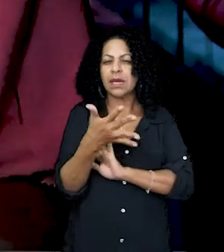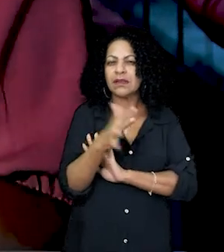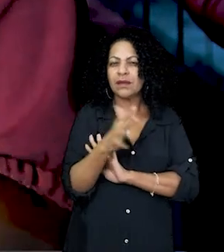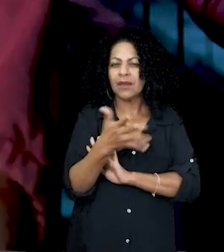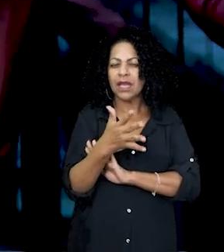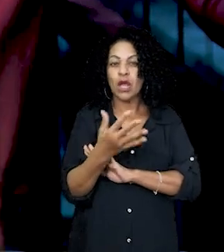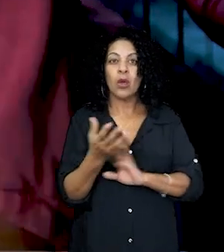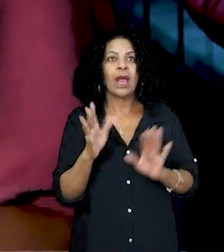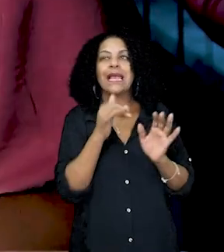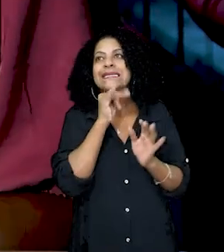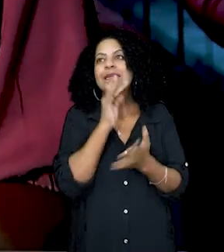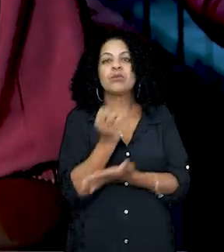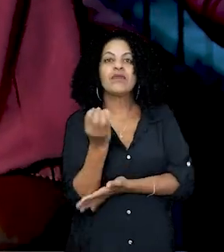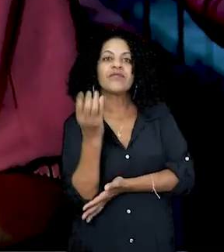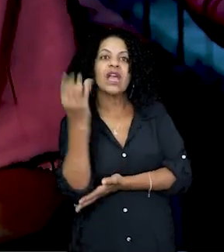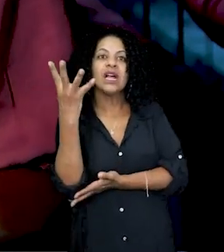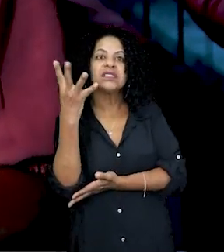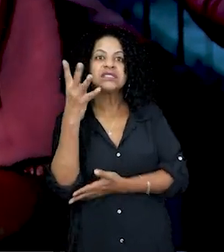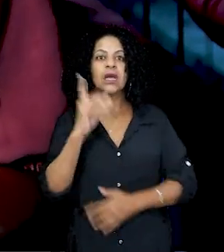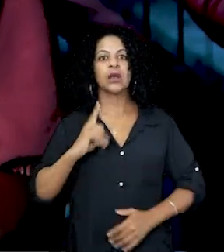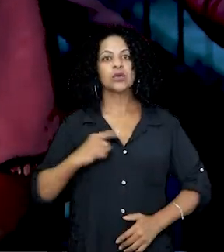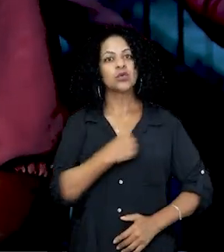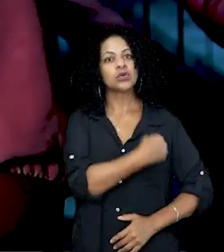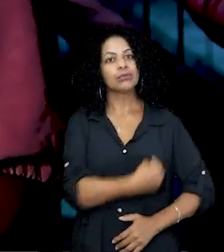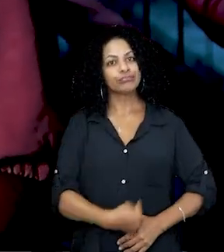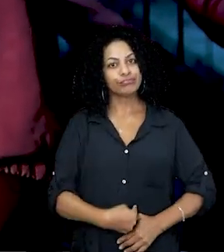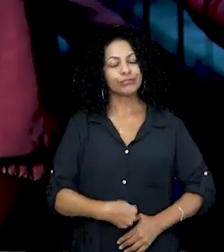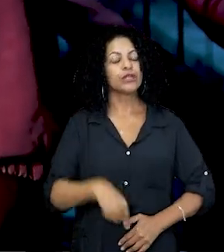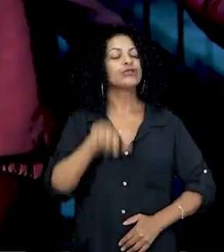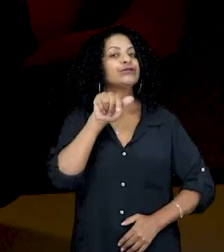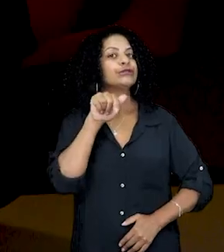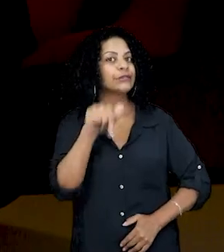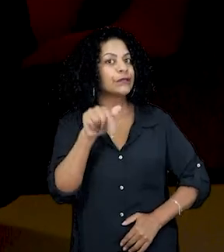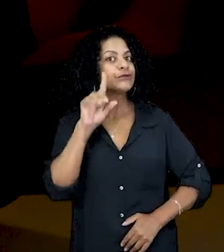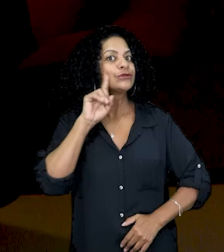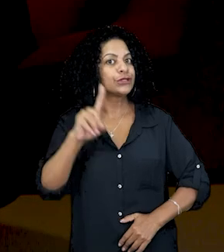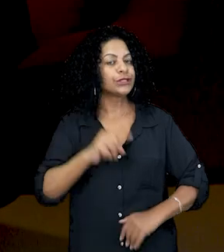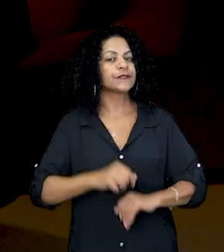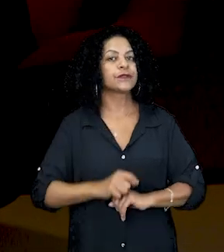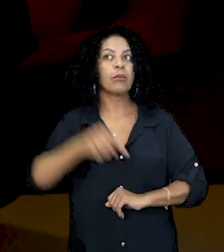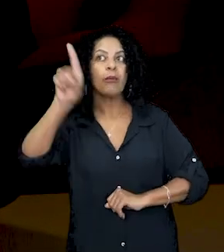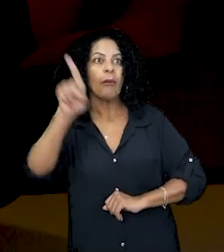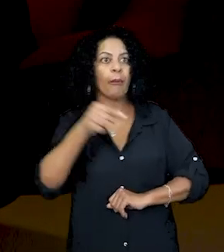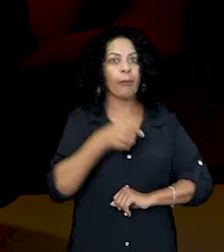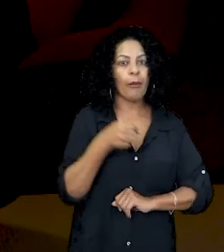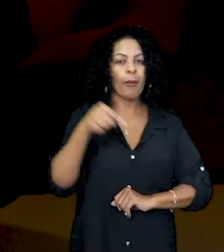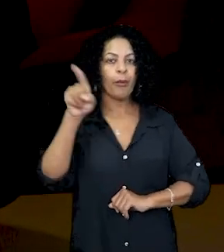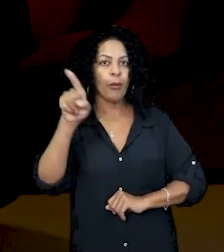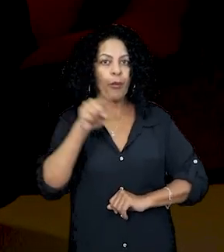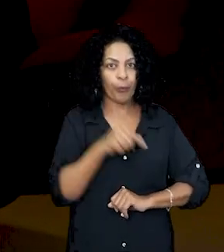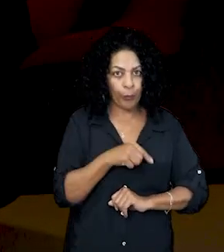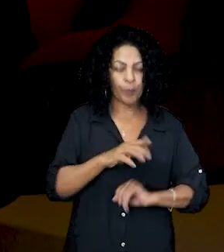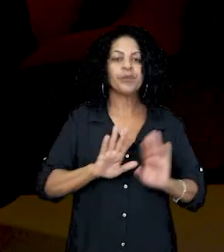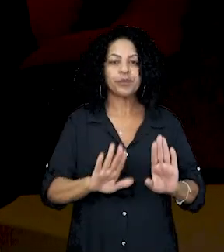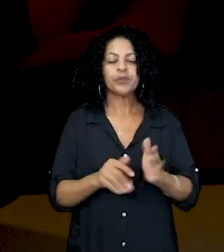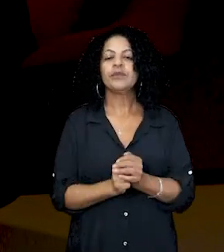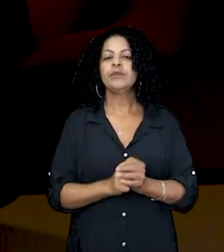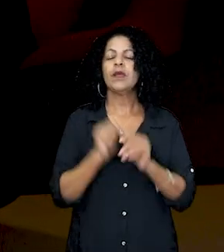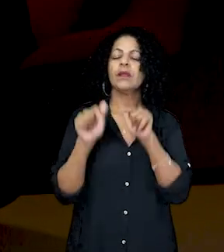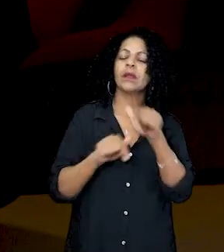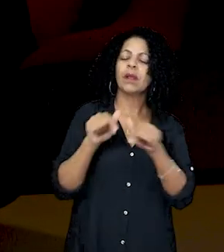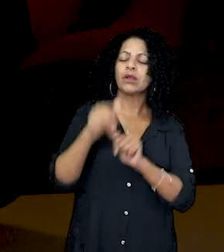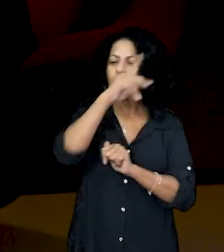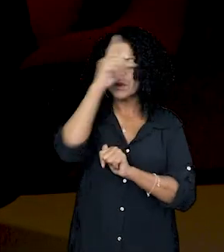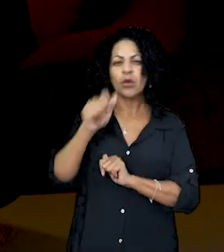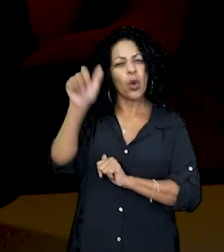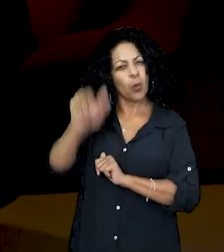a uma viagem ao Japão a cada 7 dias. Muitas vezes o trabalhador noturno,